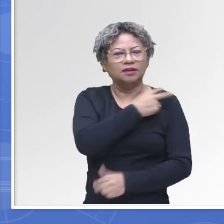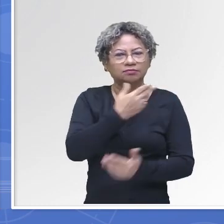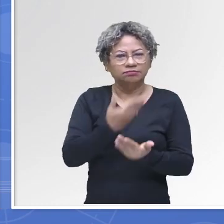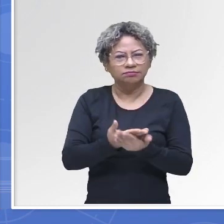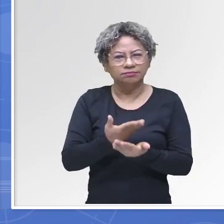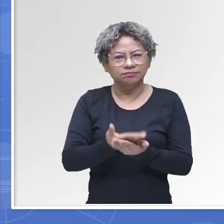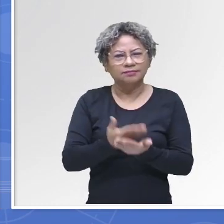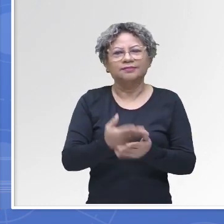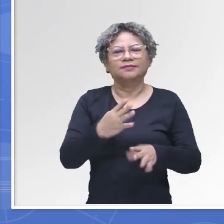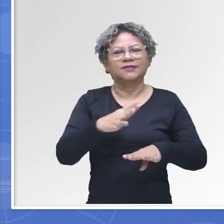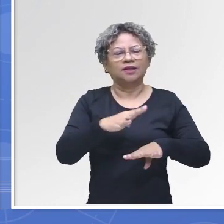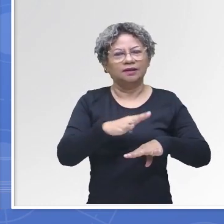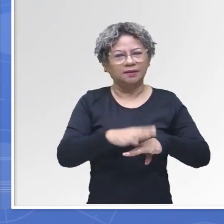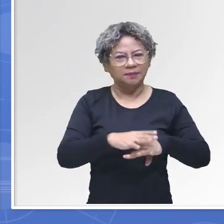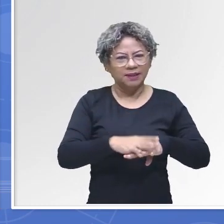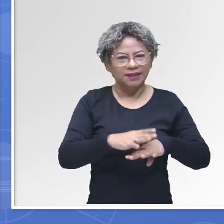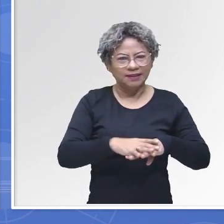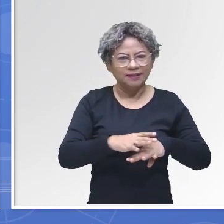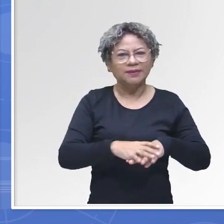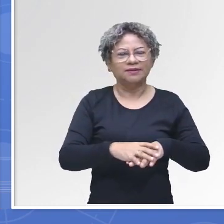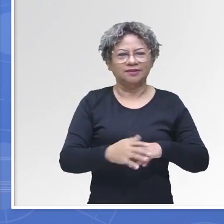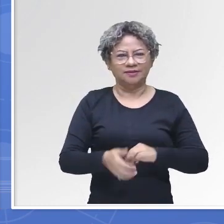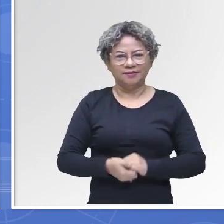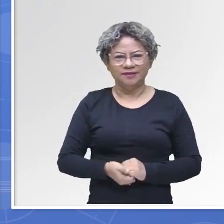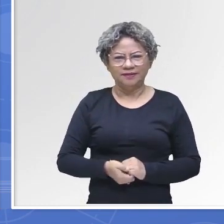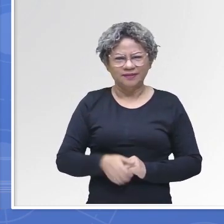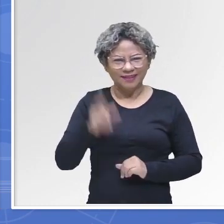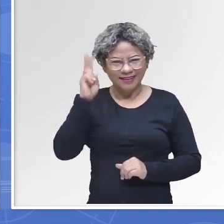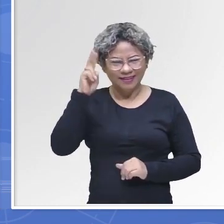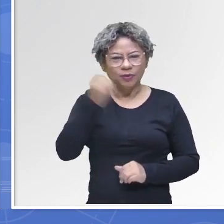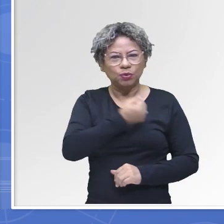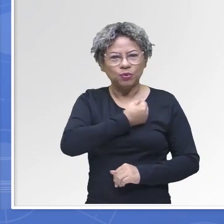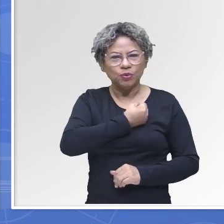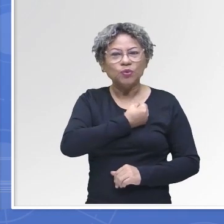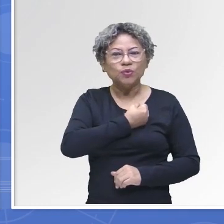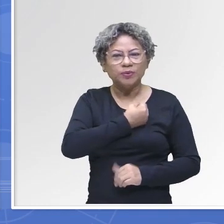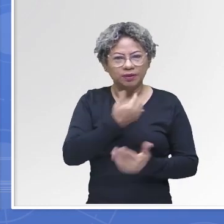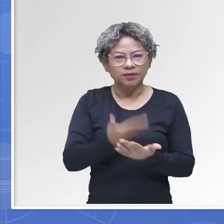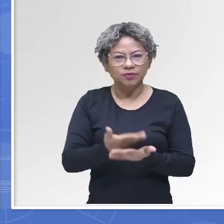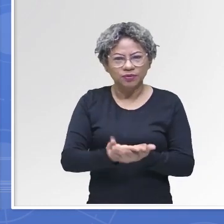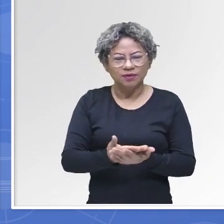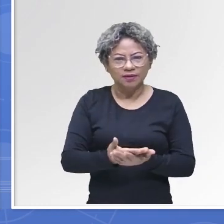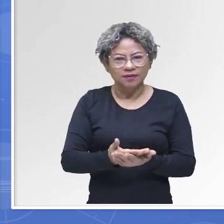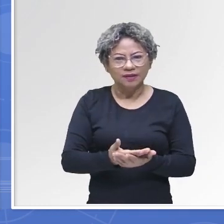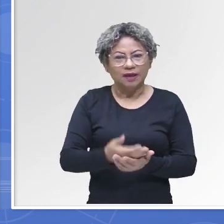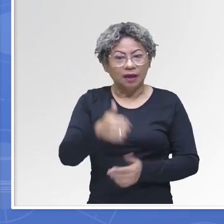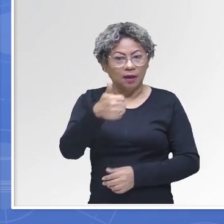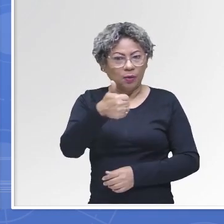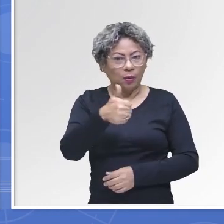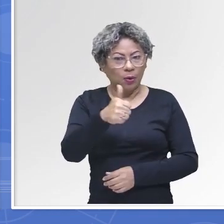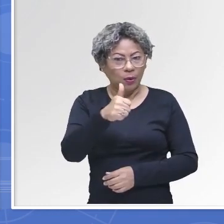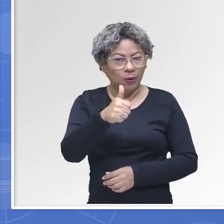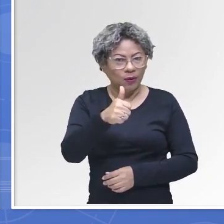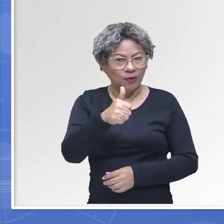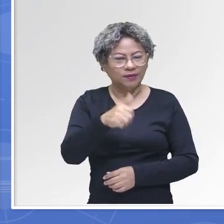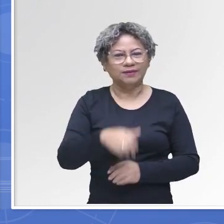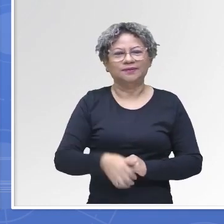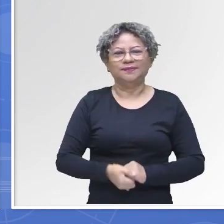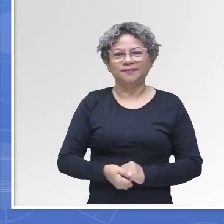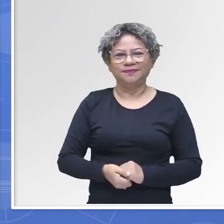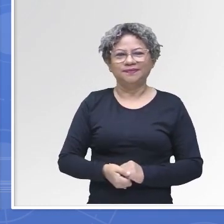de matemática. Qual é o número da nossa aula? Aula 11, né? Aqui com o